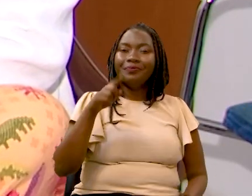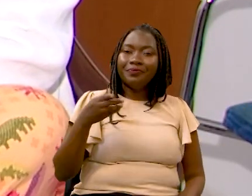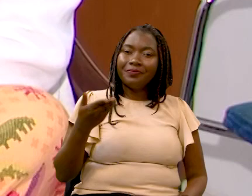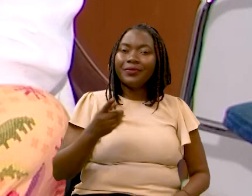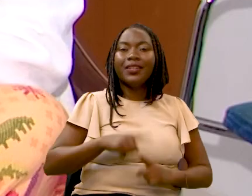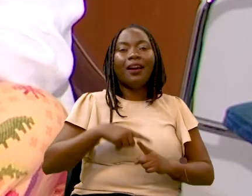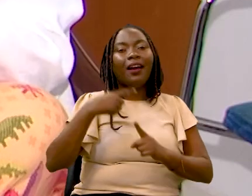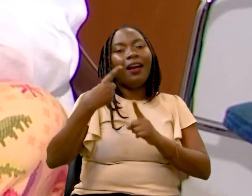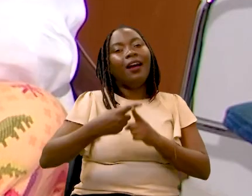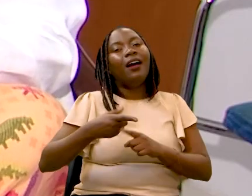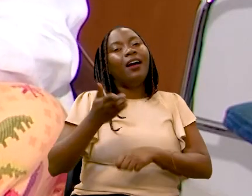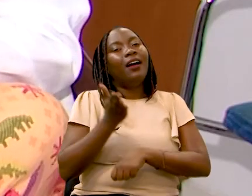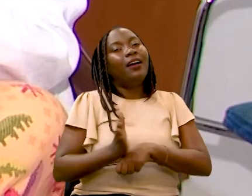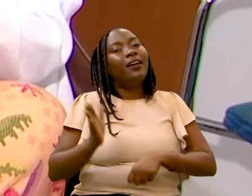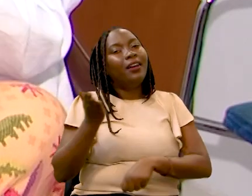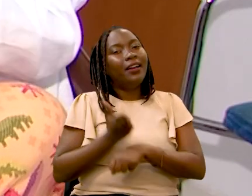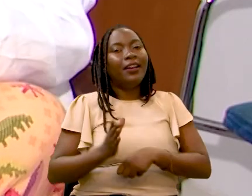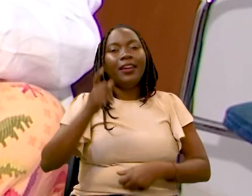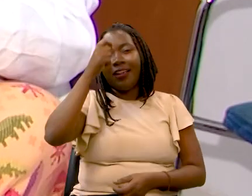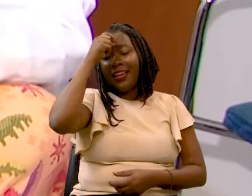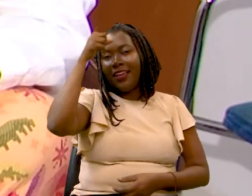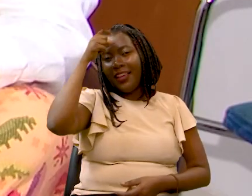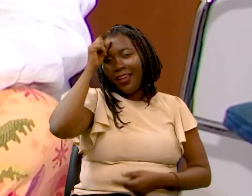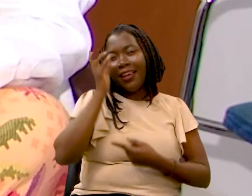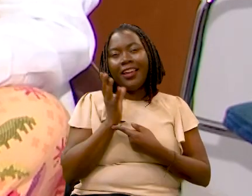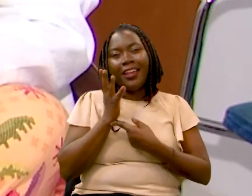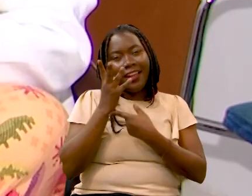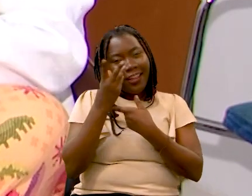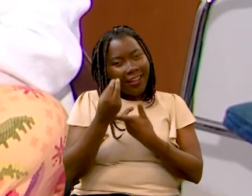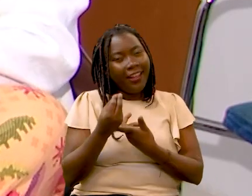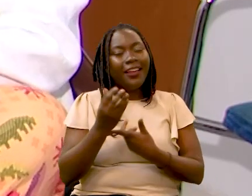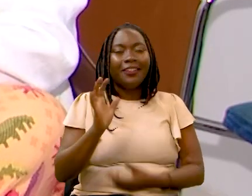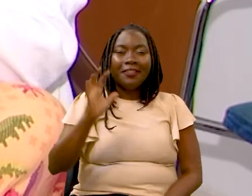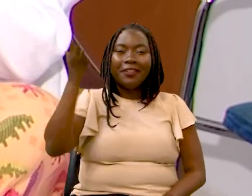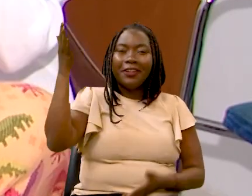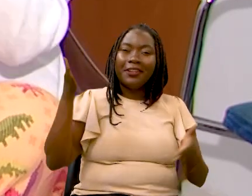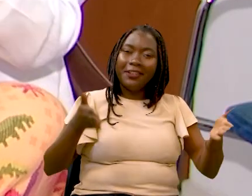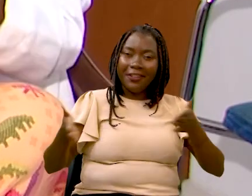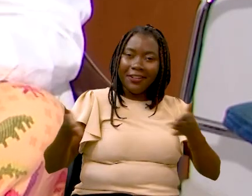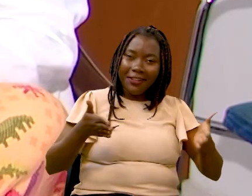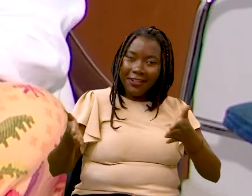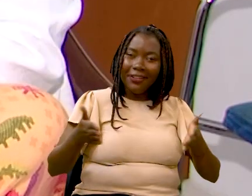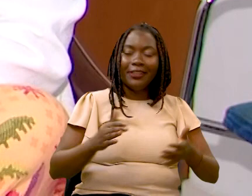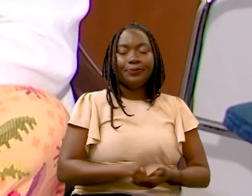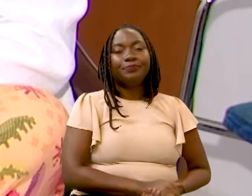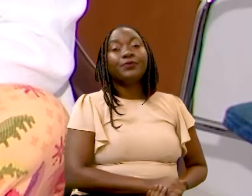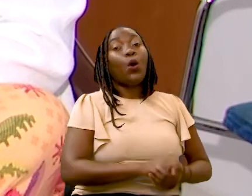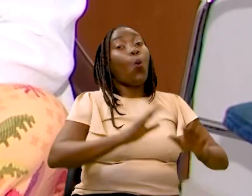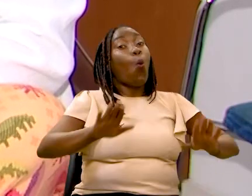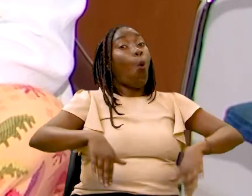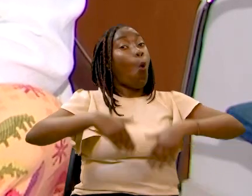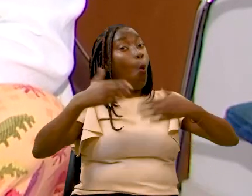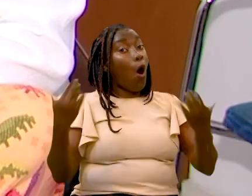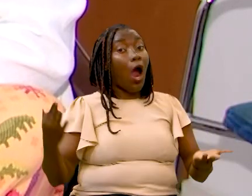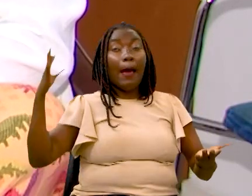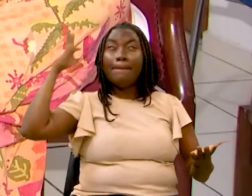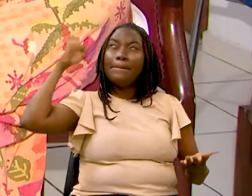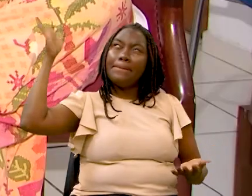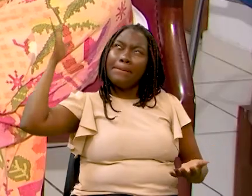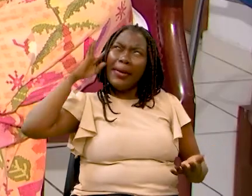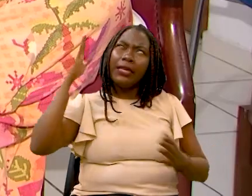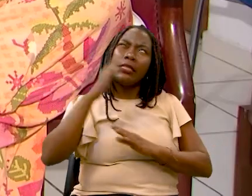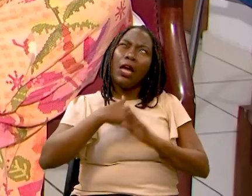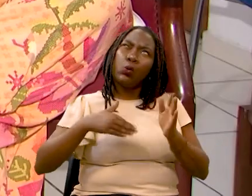inseridos, né? Então, o nosso objetivo é esse, além de oficinas culturais e artísticas que acontecerão durante esse